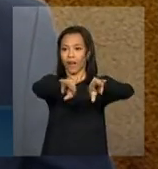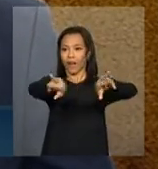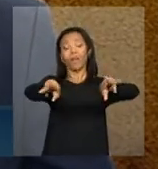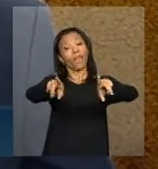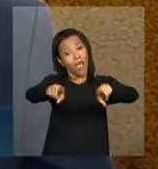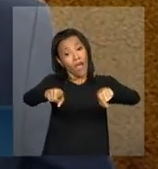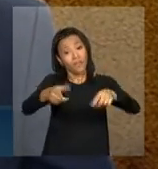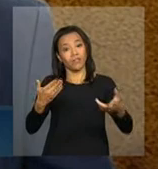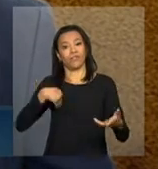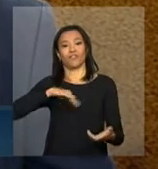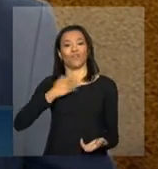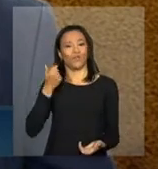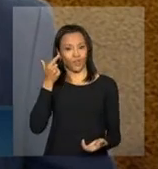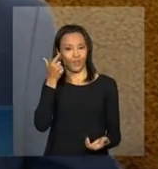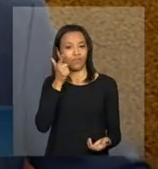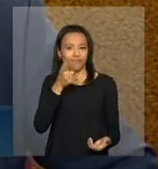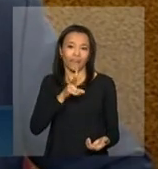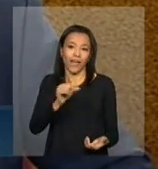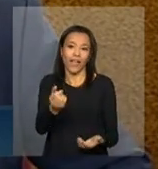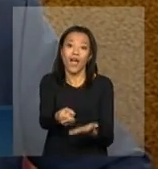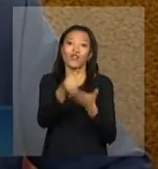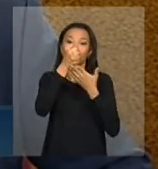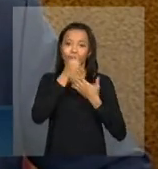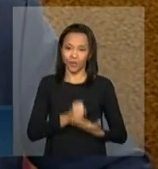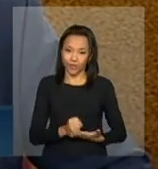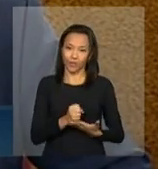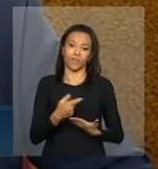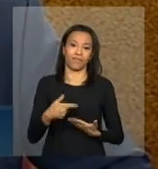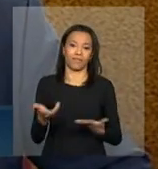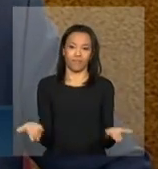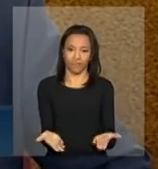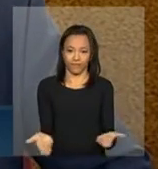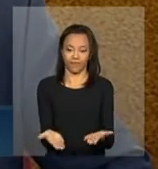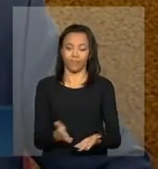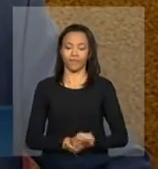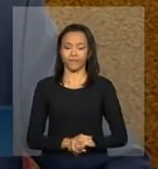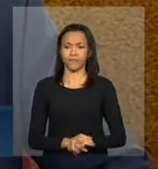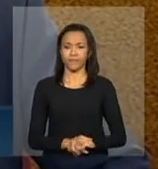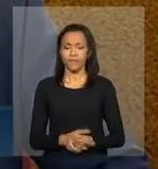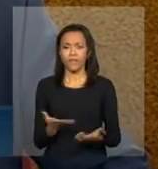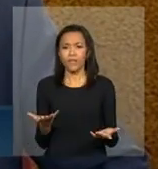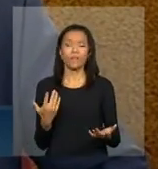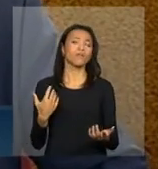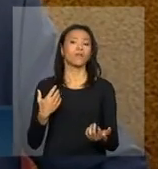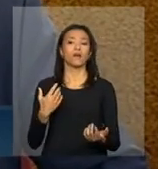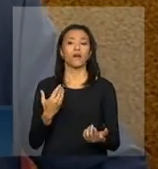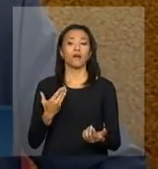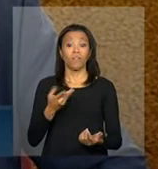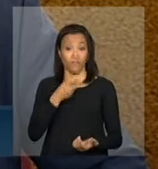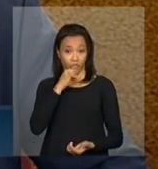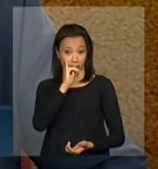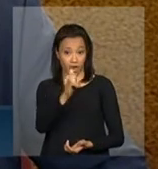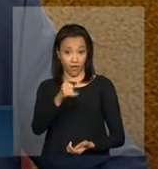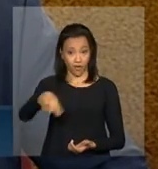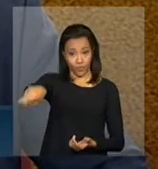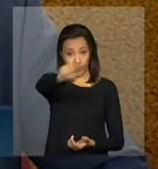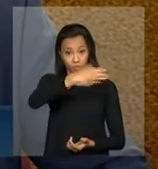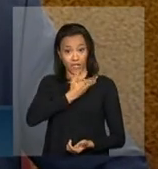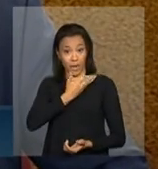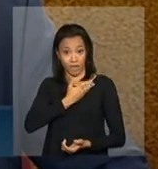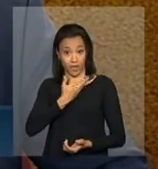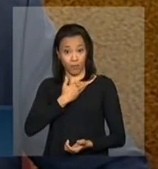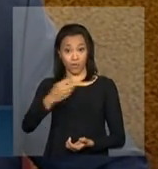a gente imagina que vai contribuir para a democratização desses espaços. Especificamente para os colegas que vieram